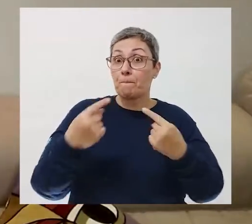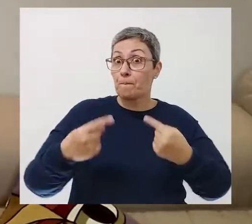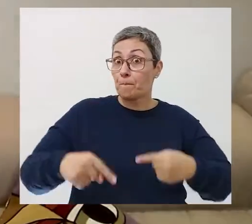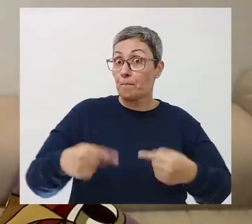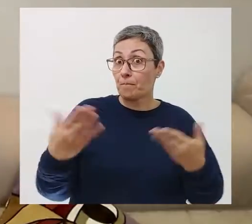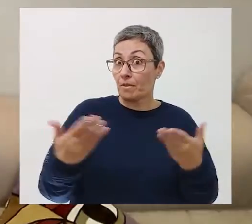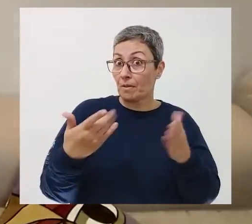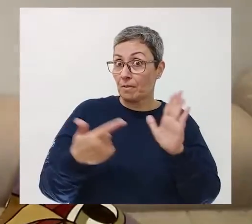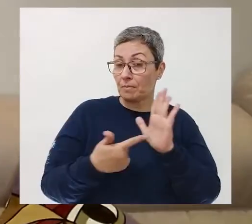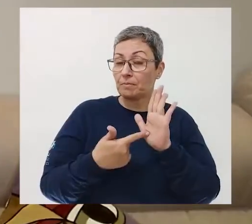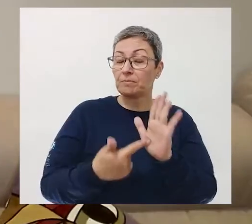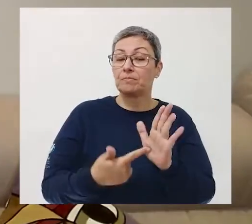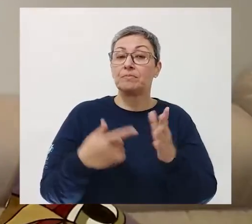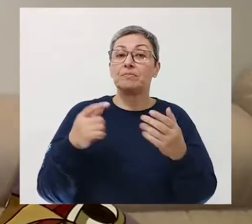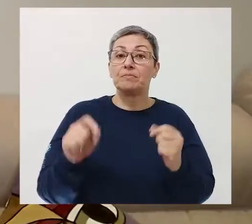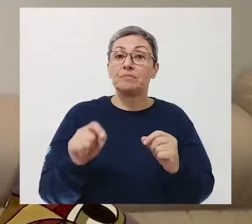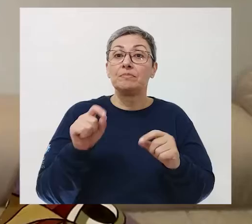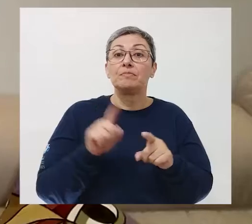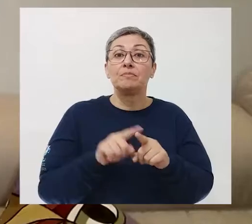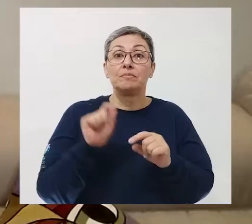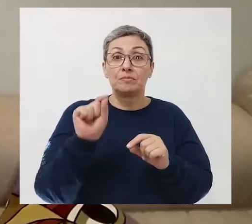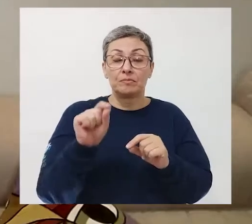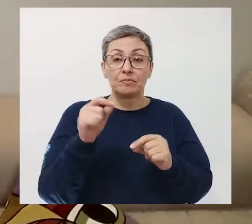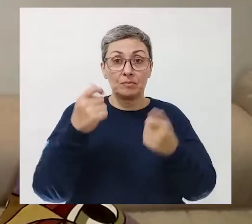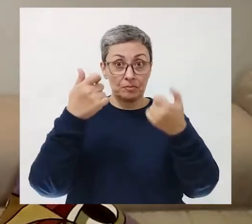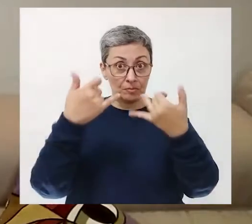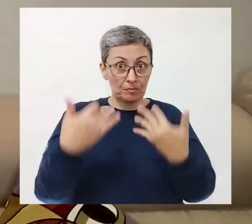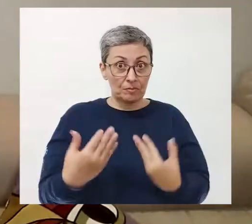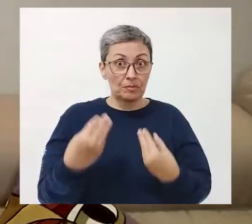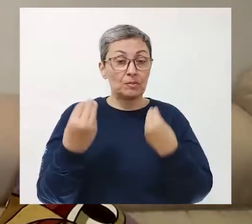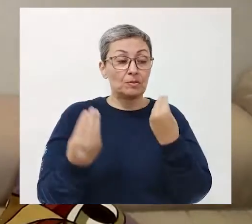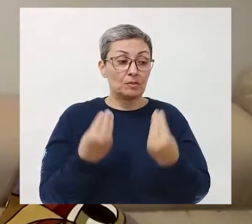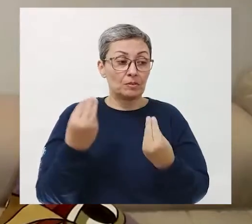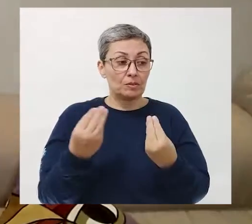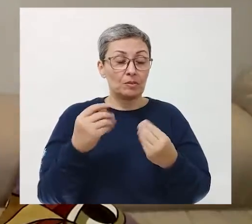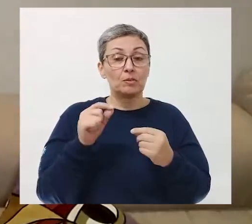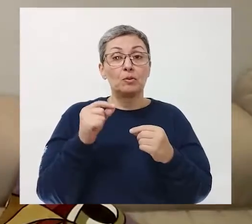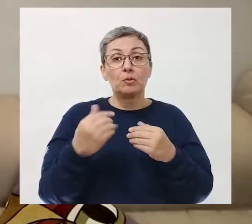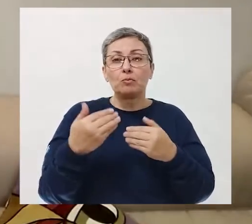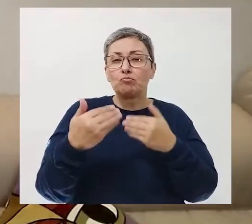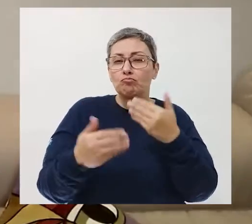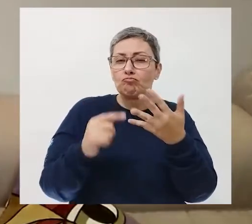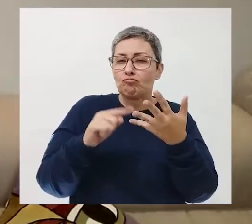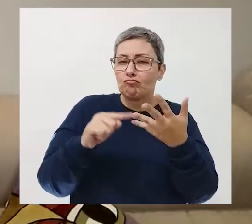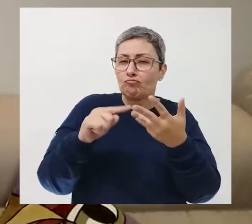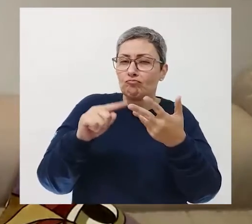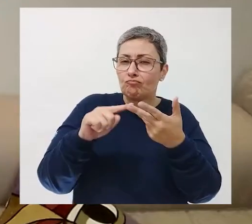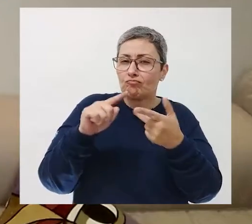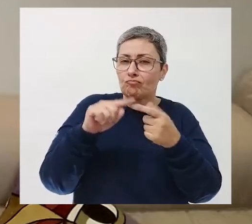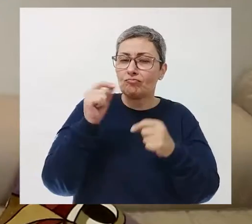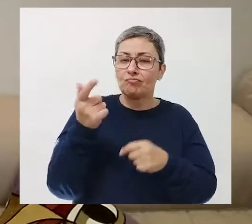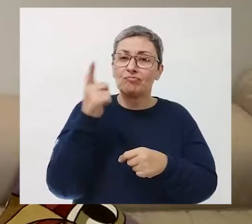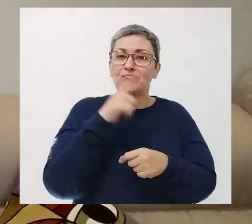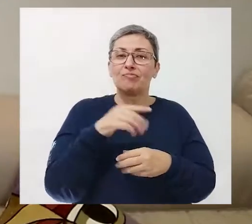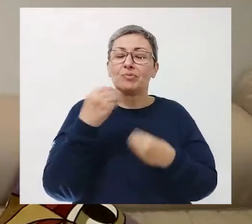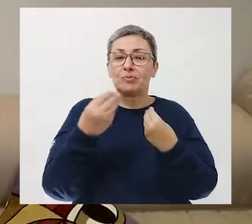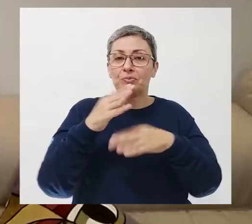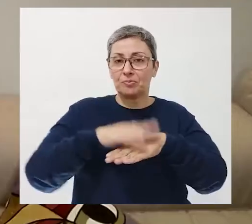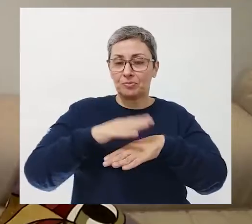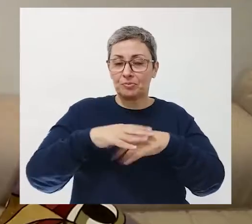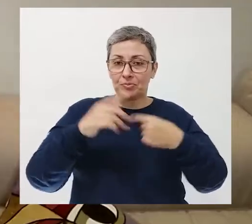eu trouxe para vocês é o seguinte, vou explicar para vocês tintim por tintim aí, que é para vocês conseguirem realizar o